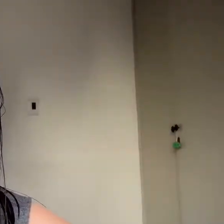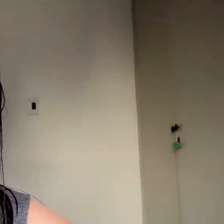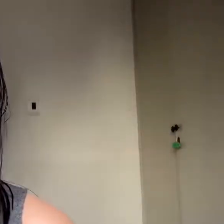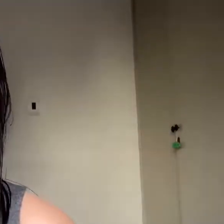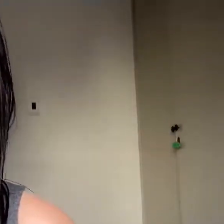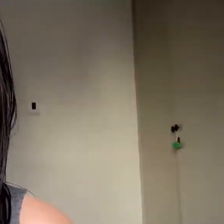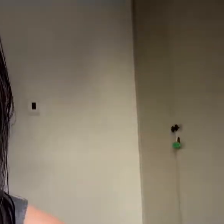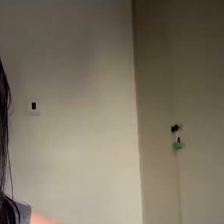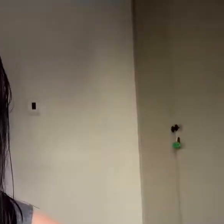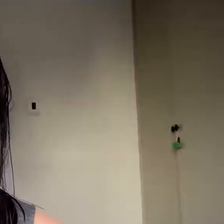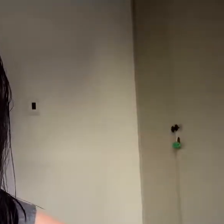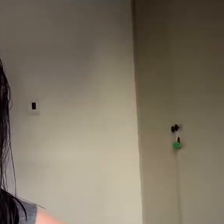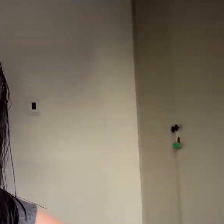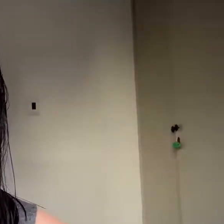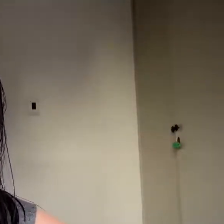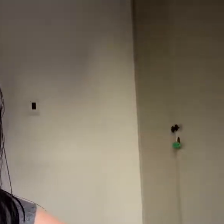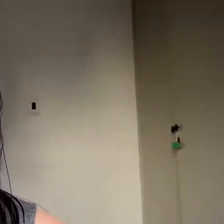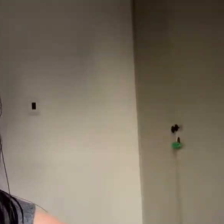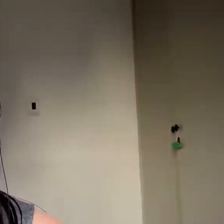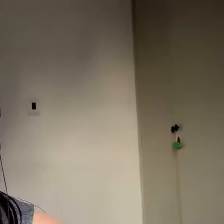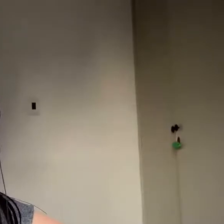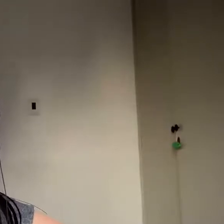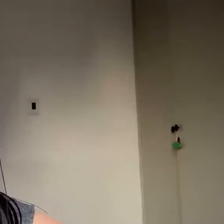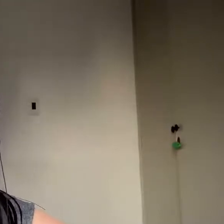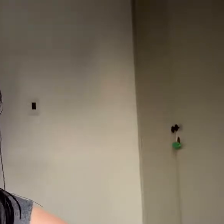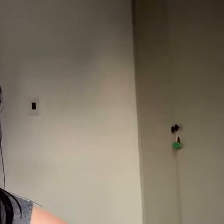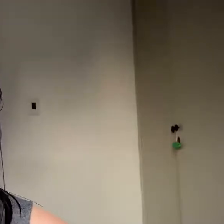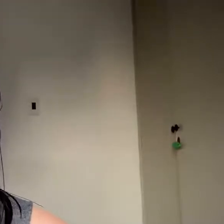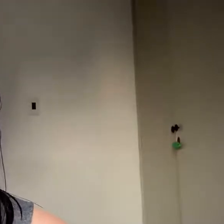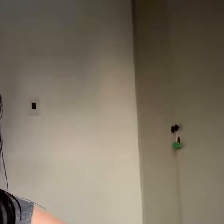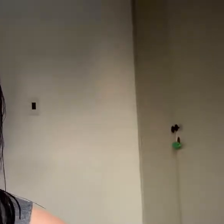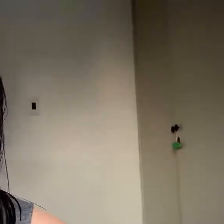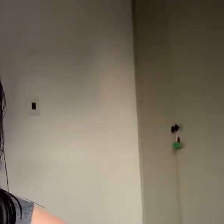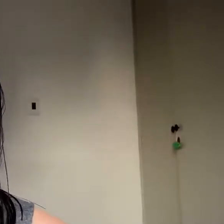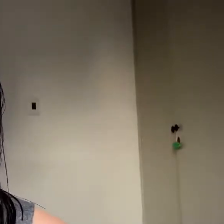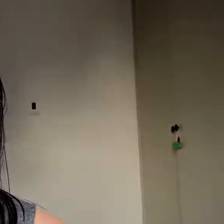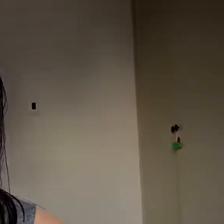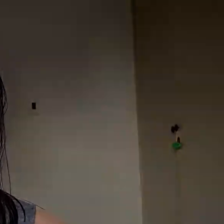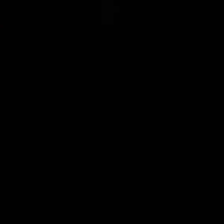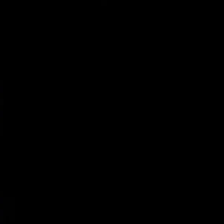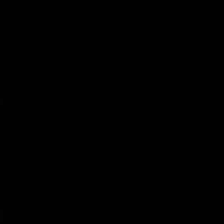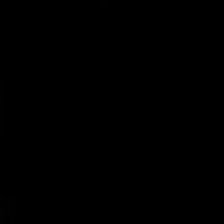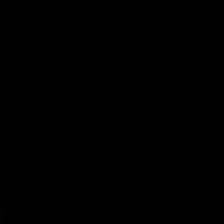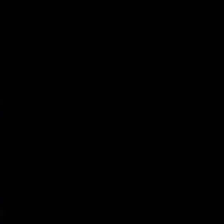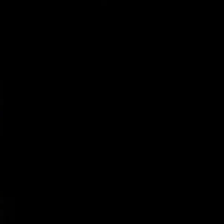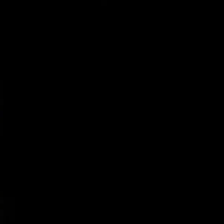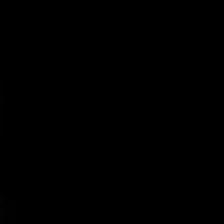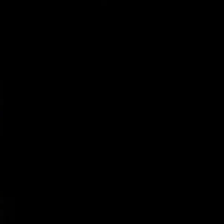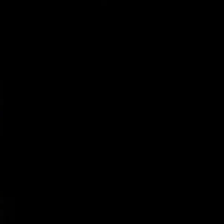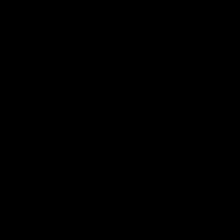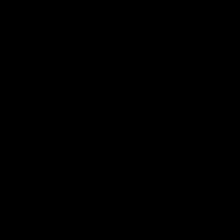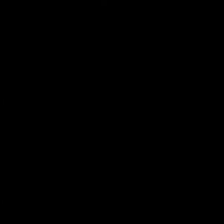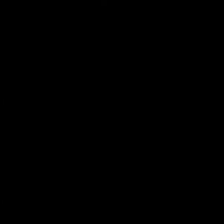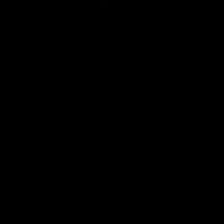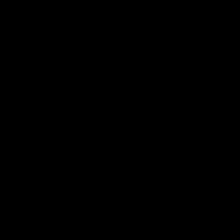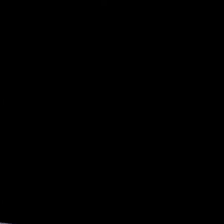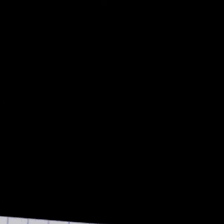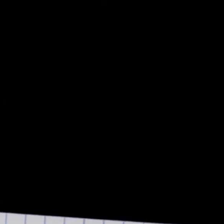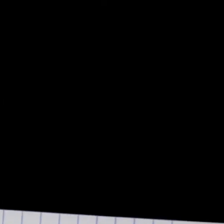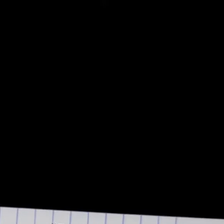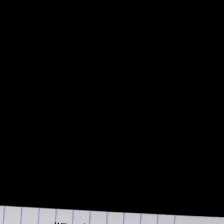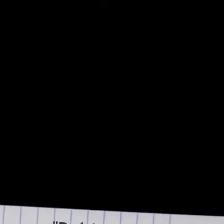avô. Vai ser coxo na vida? É maldição pra homem. Mulher é desdobrável. Eu